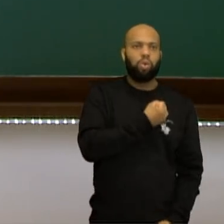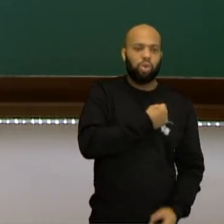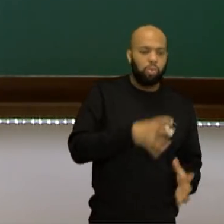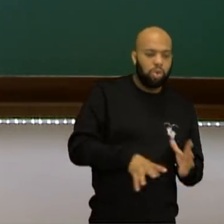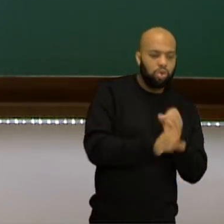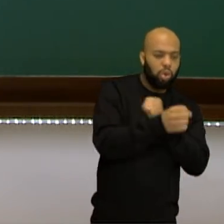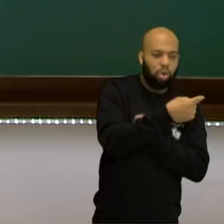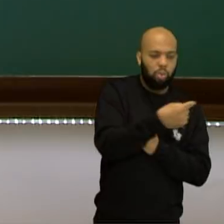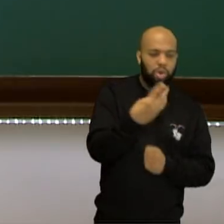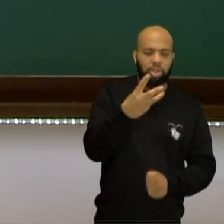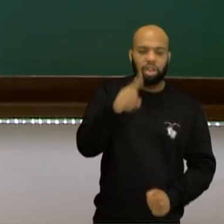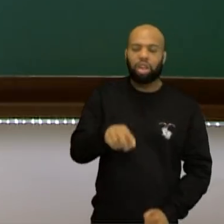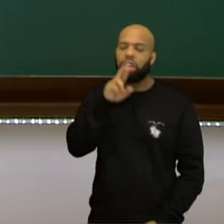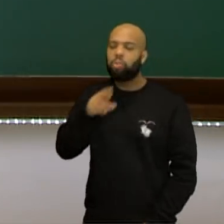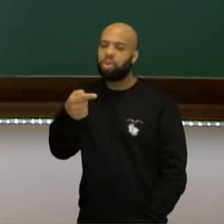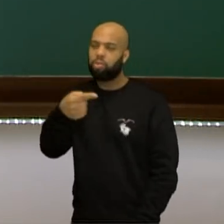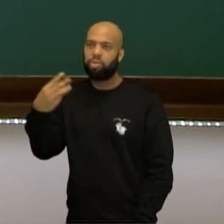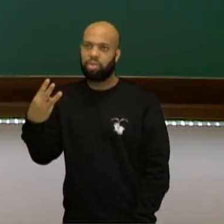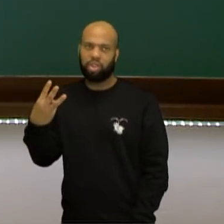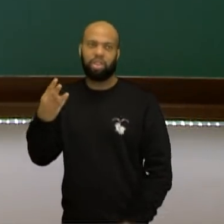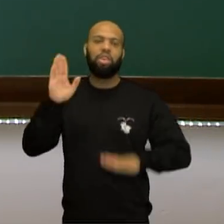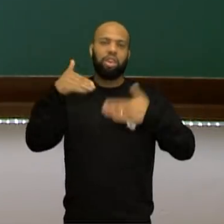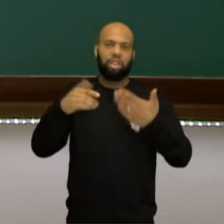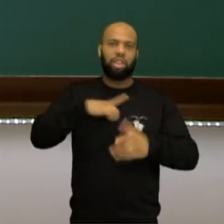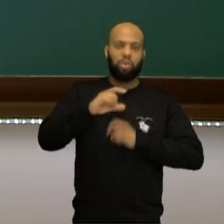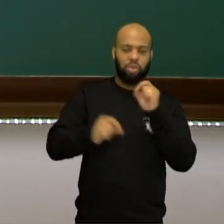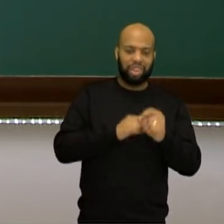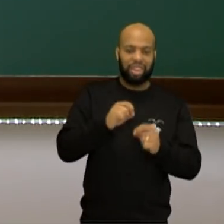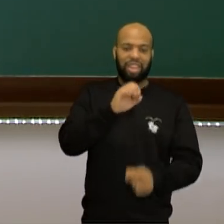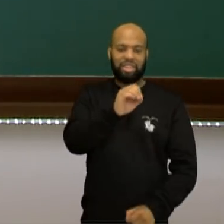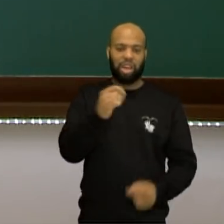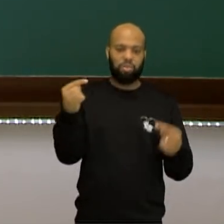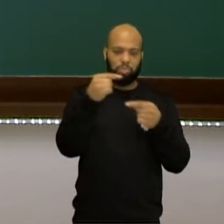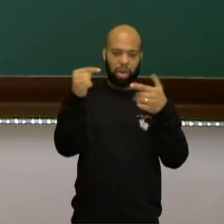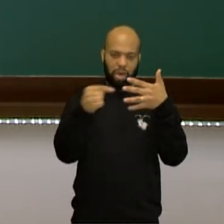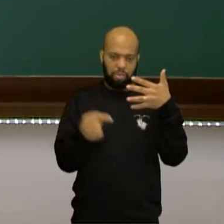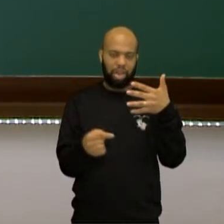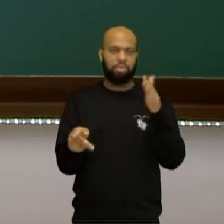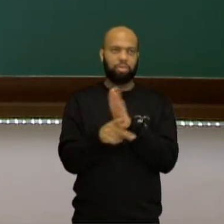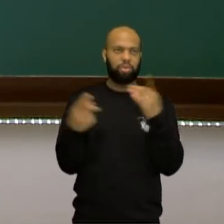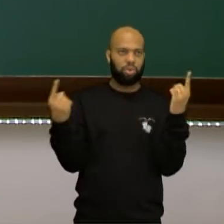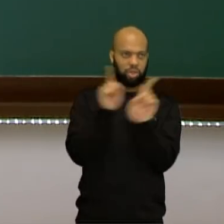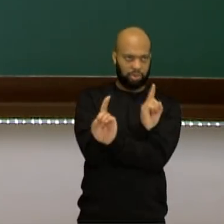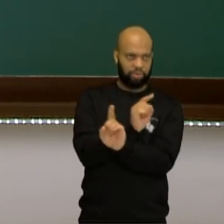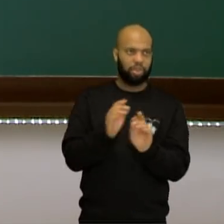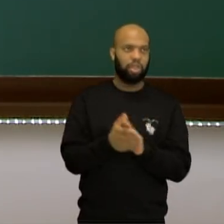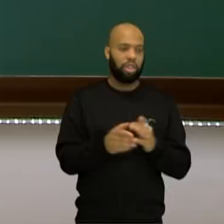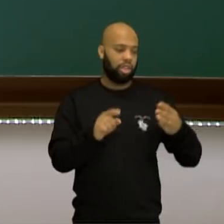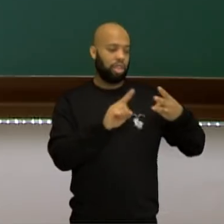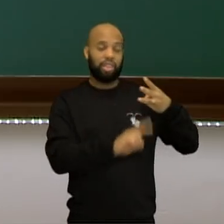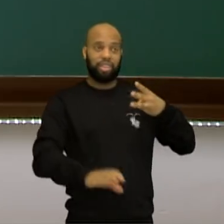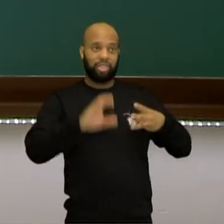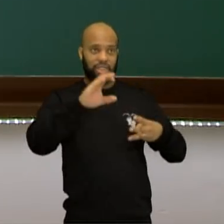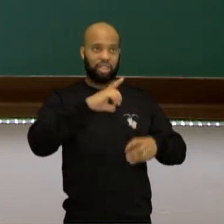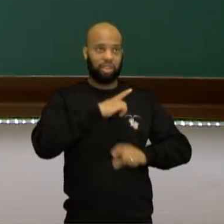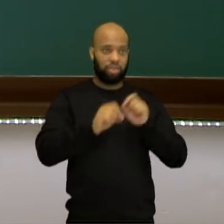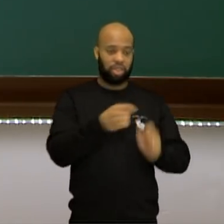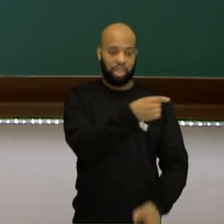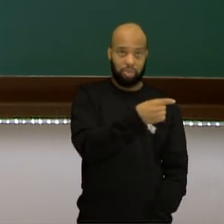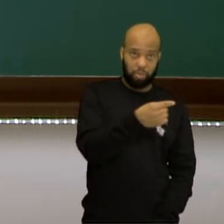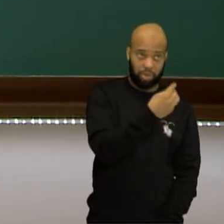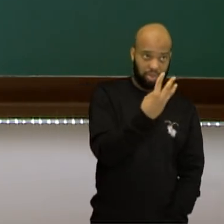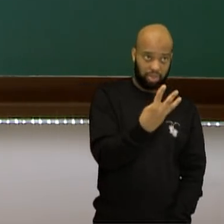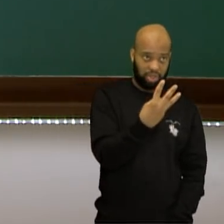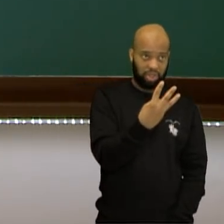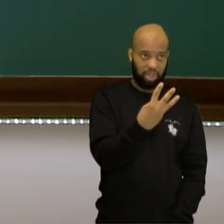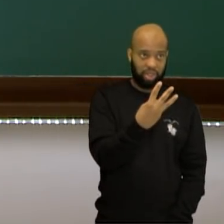menos 3? O 0 é o nosso elemento oposto. Na letra C, pegamos o menos 3,